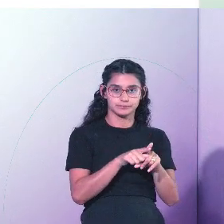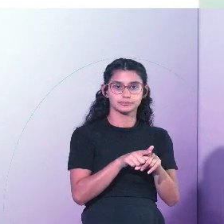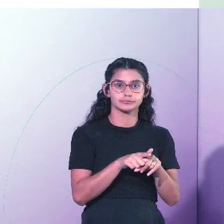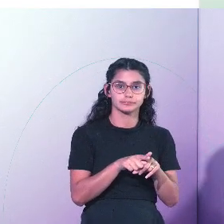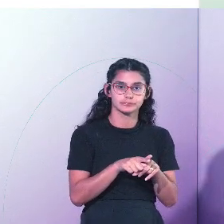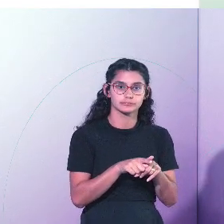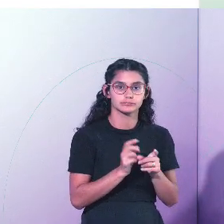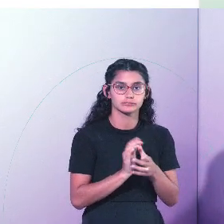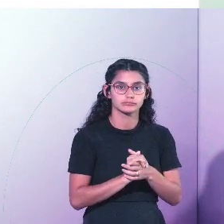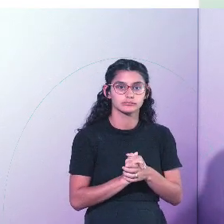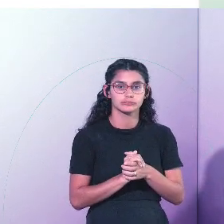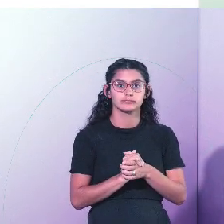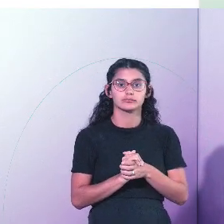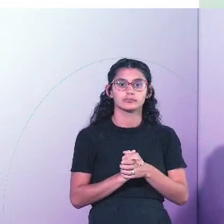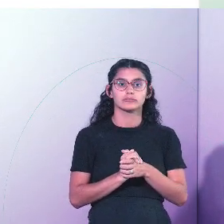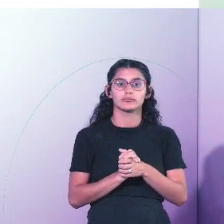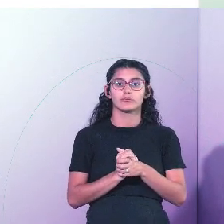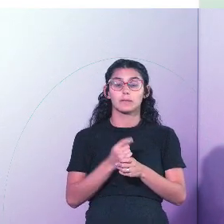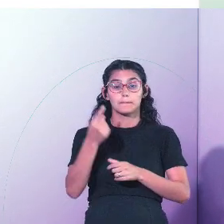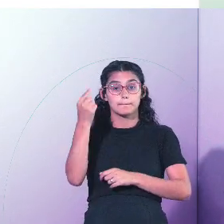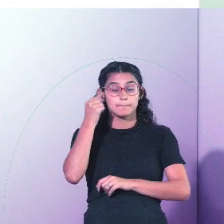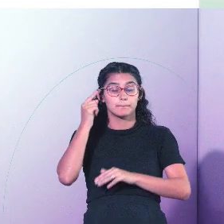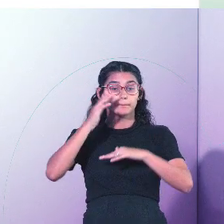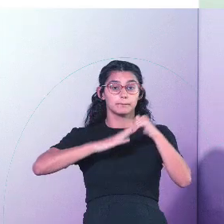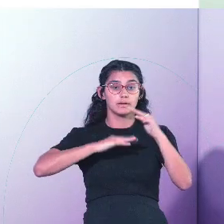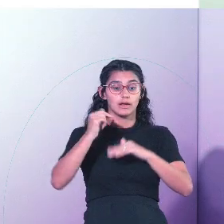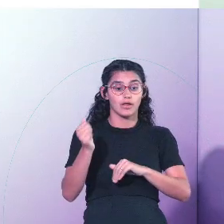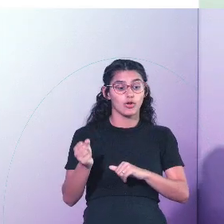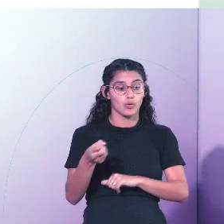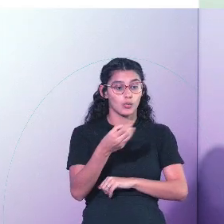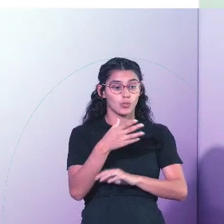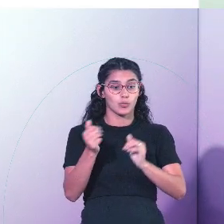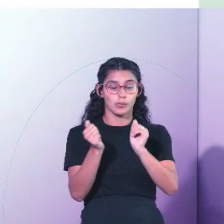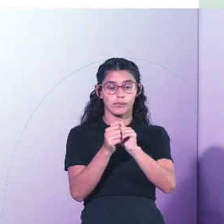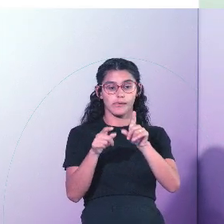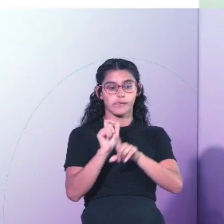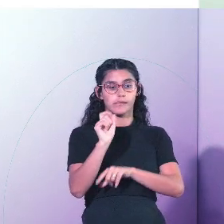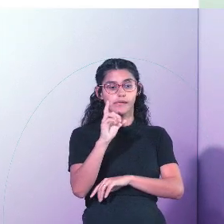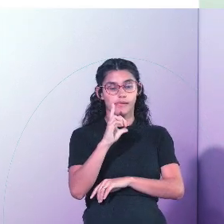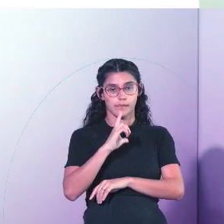menos relevante eu pensar em uma inovação do que se eu